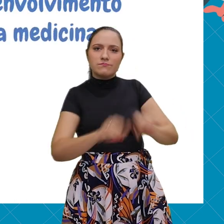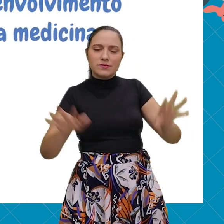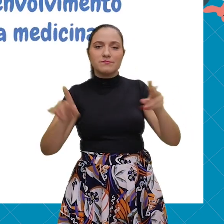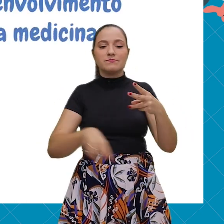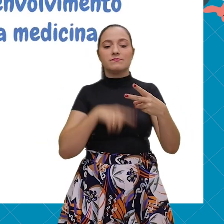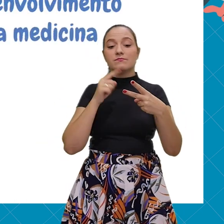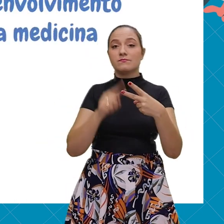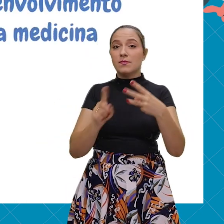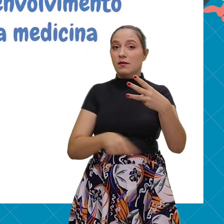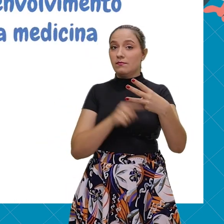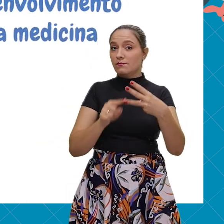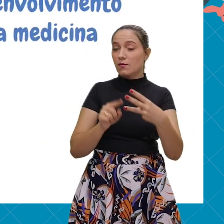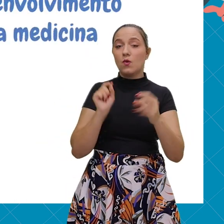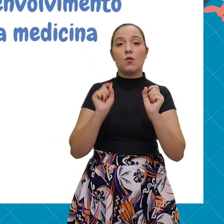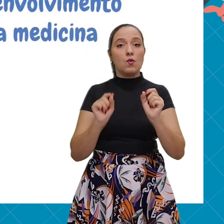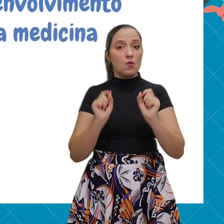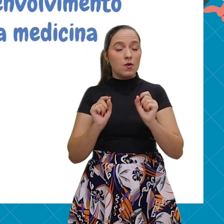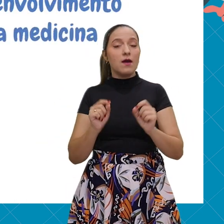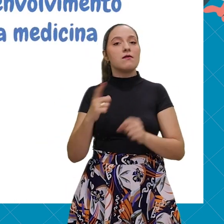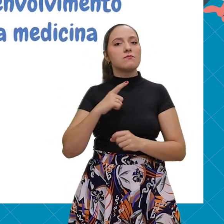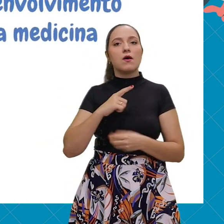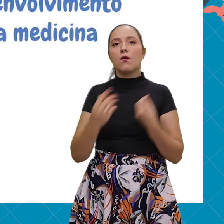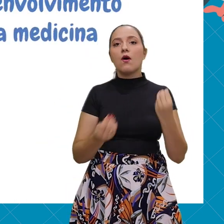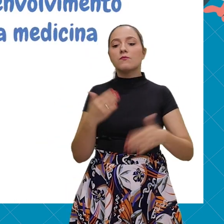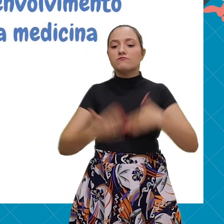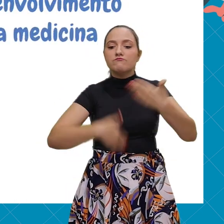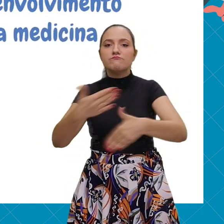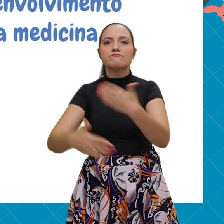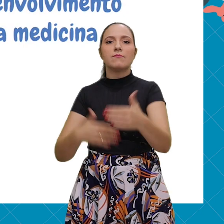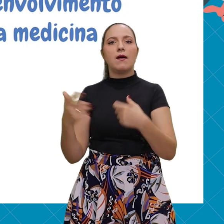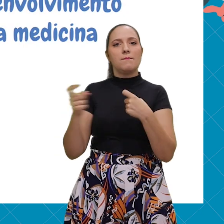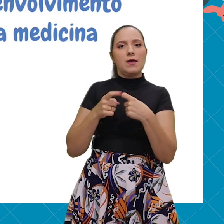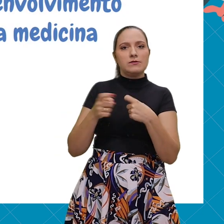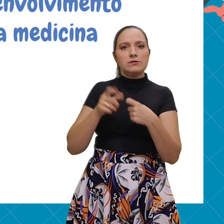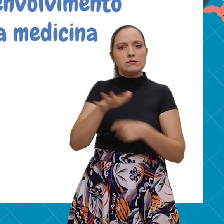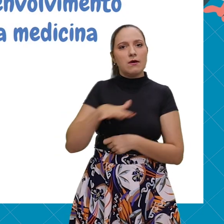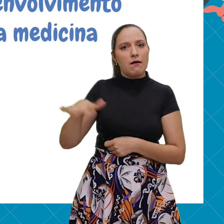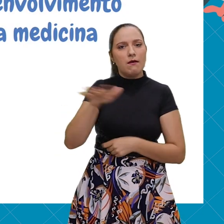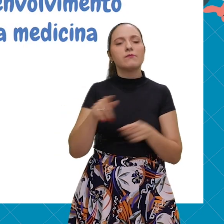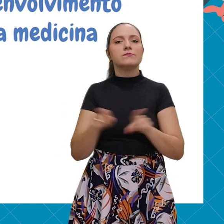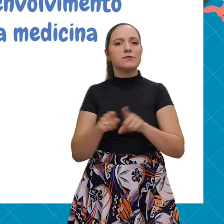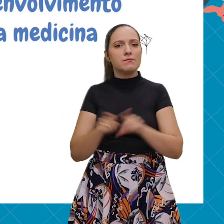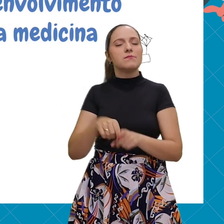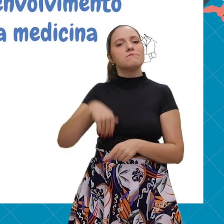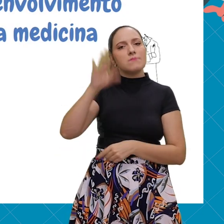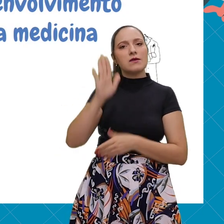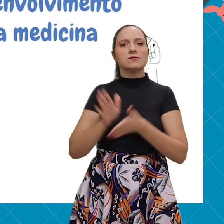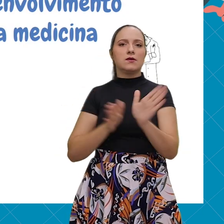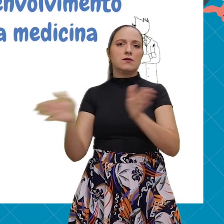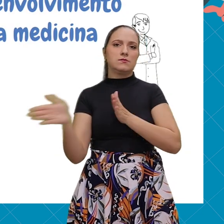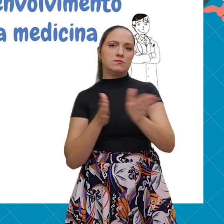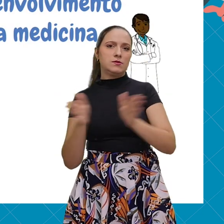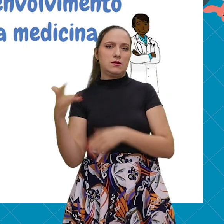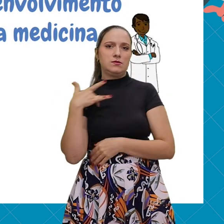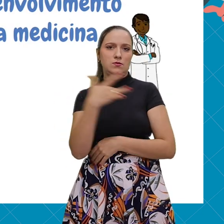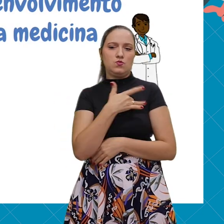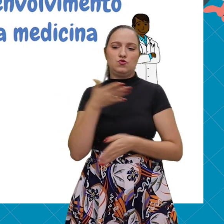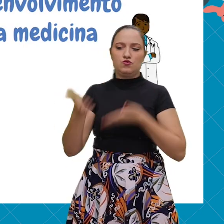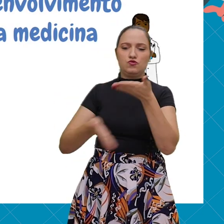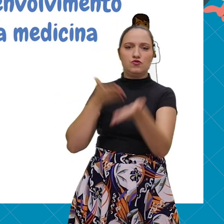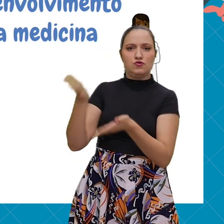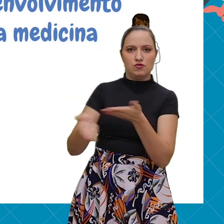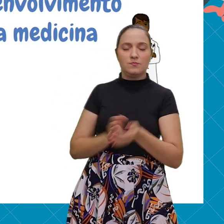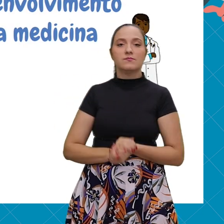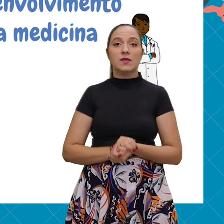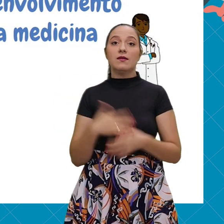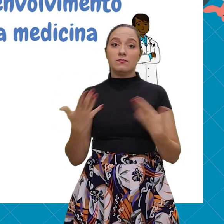O segundo e o terceiro dizem respeito ao desenvolvimento da medicina e também à democratização dos serviços de